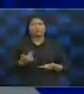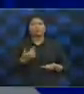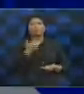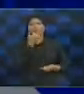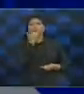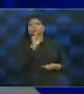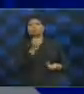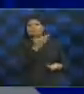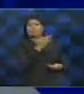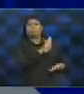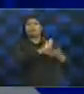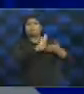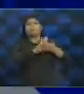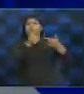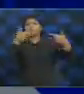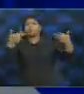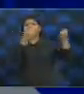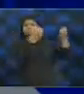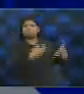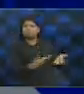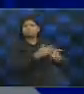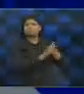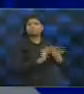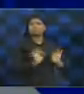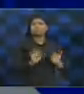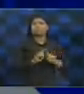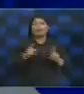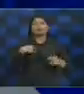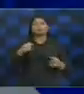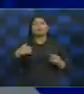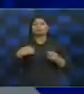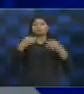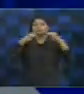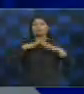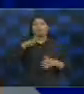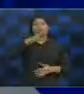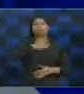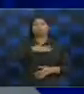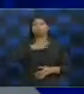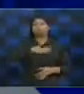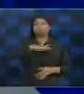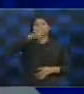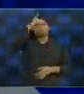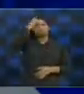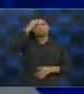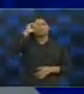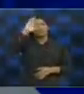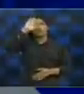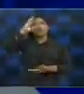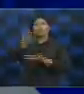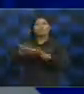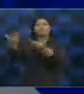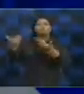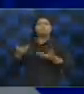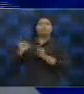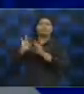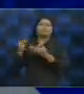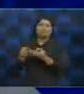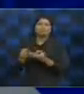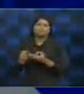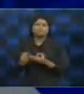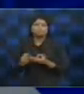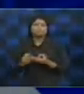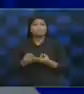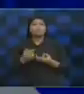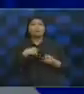candidato, mas estou aqui muito seguro da confiança que minha família tem em mim. E mais, os ataques foram sórdidos, mas eu passo por cima